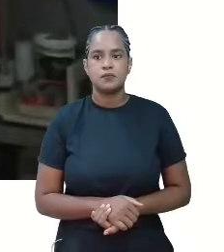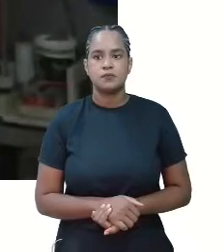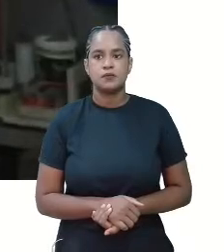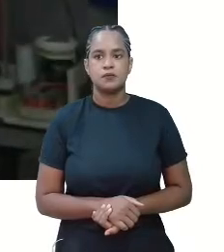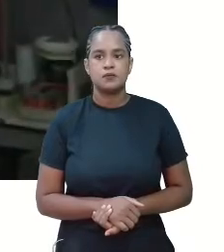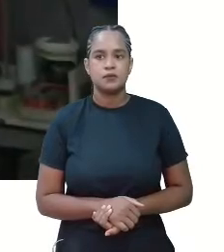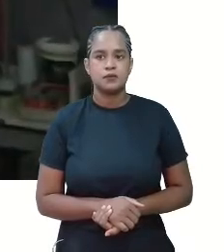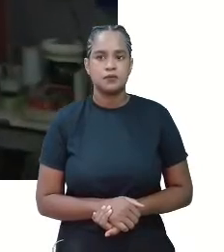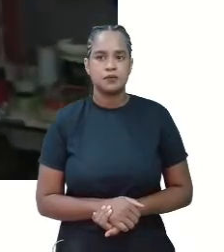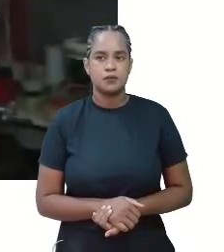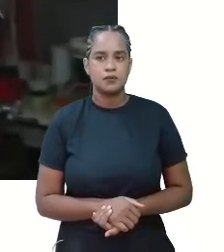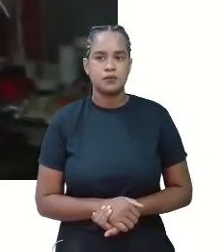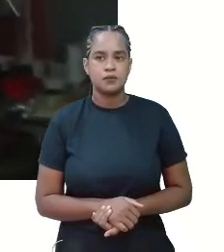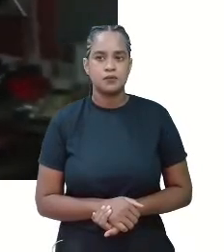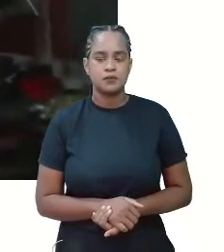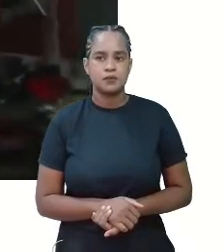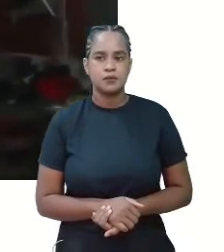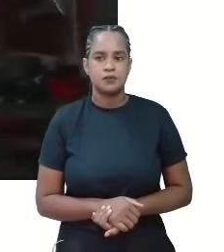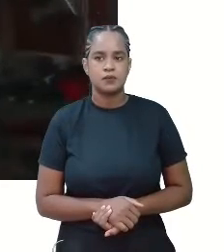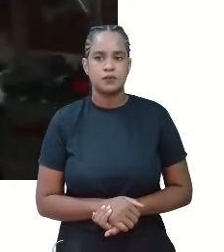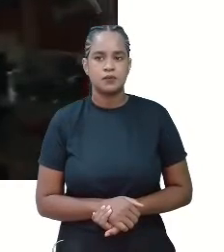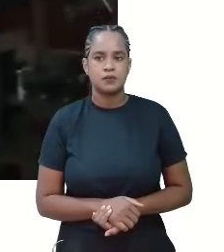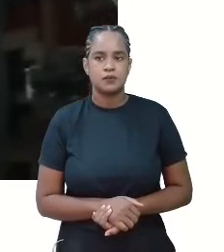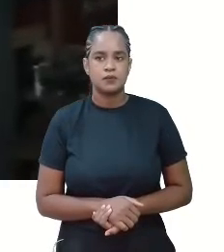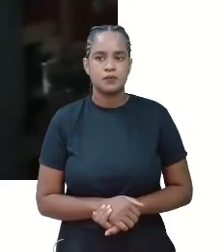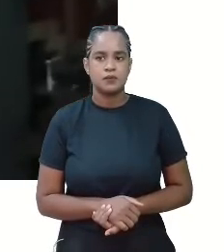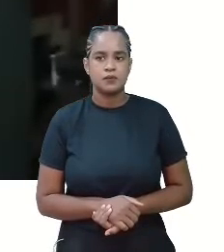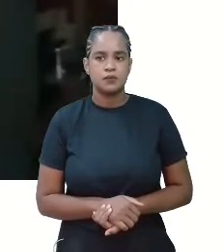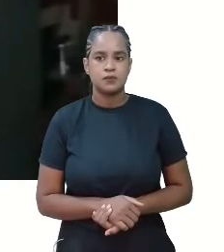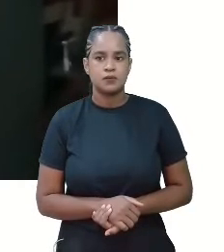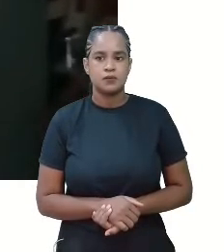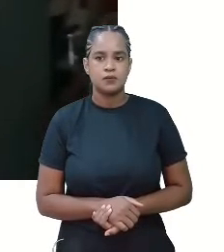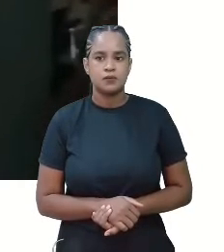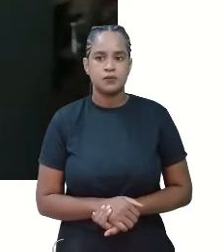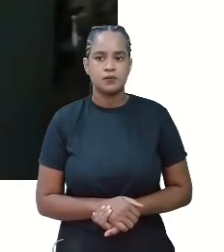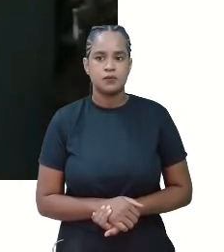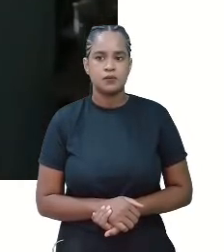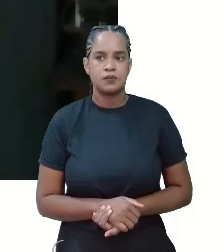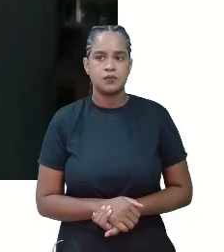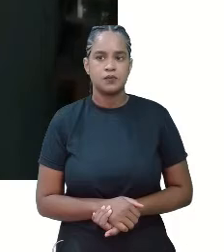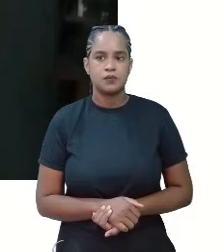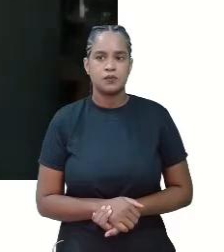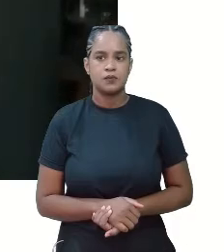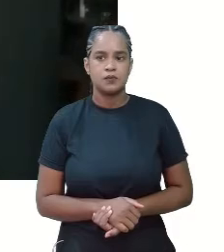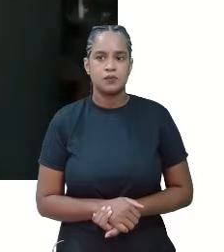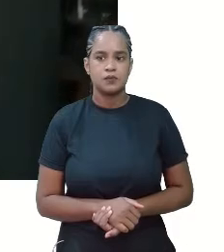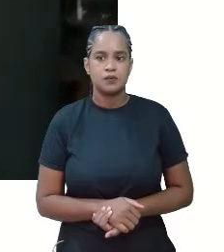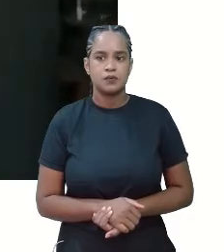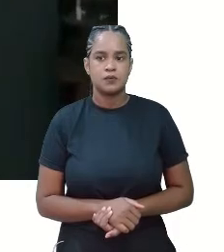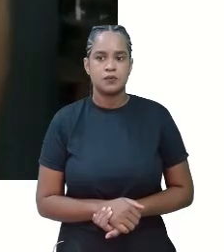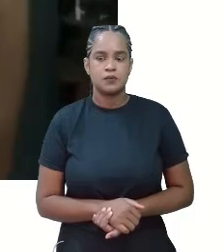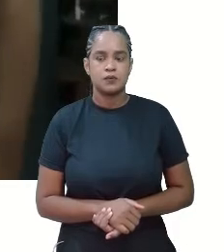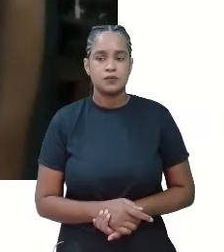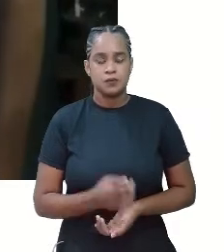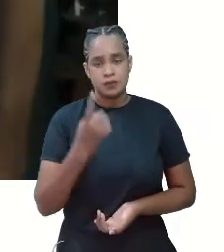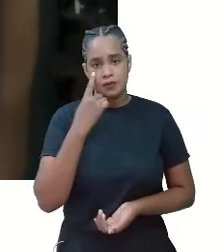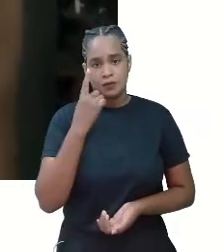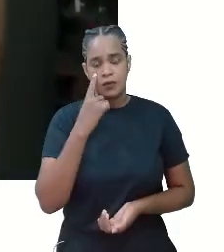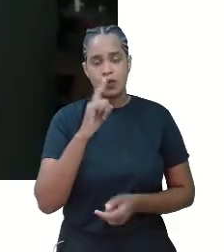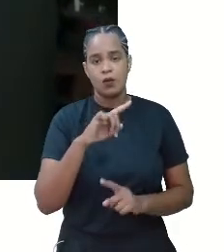Eu fiz um combo, né, de serviços já para atender essa